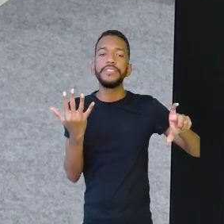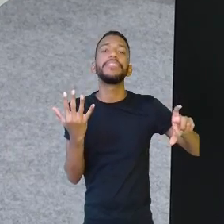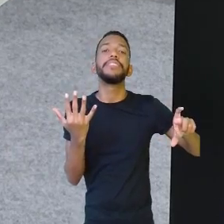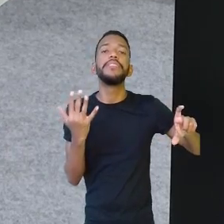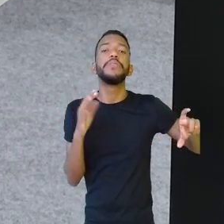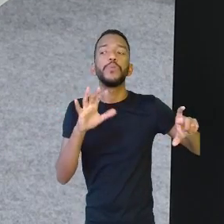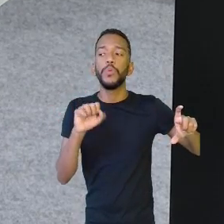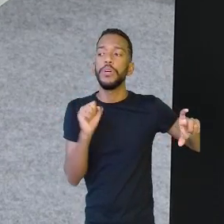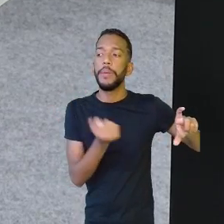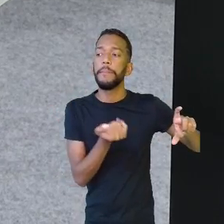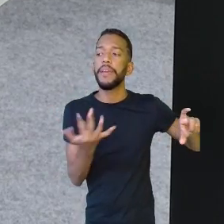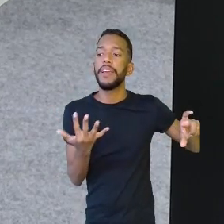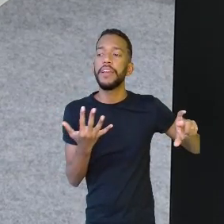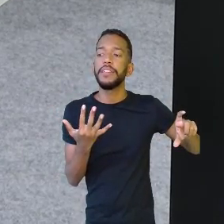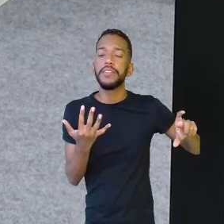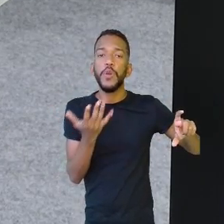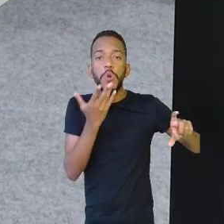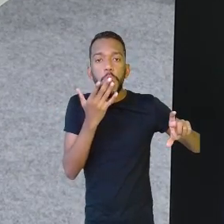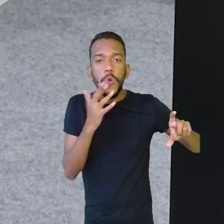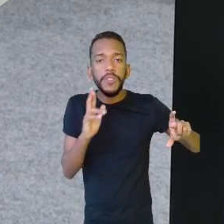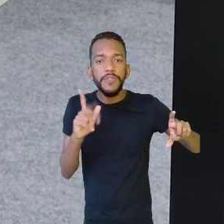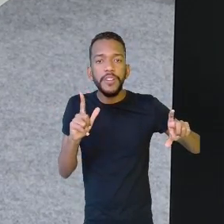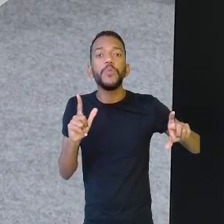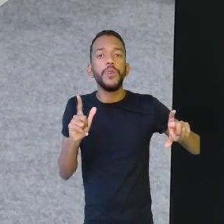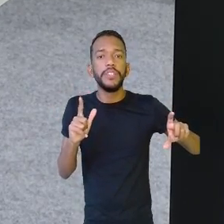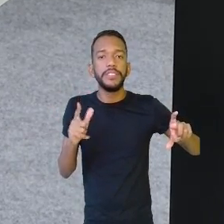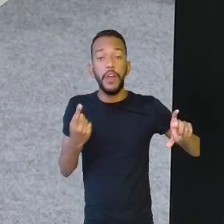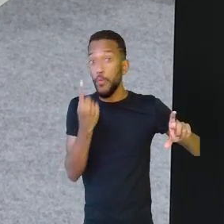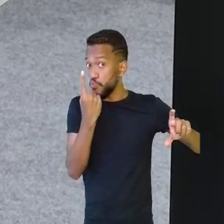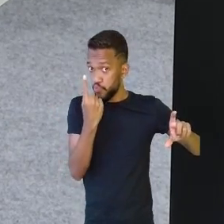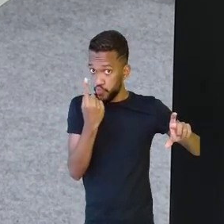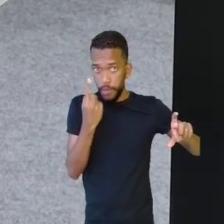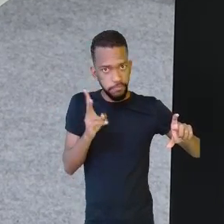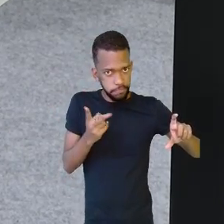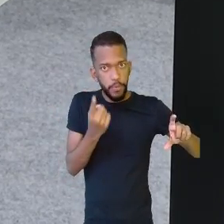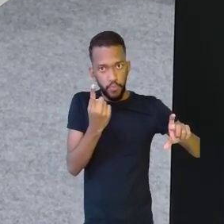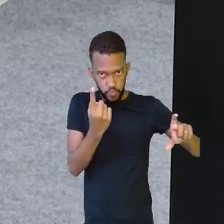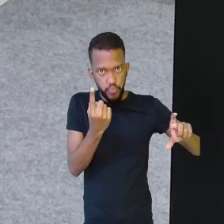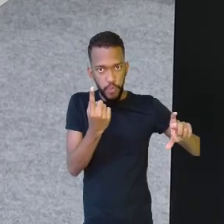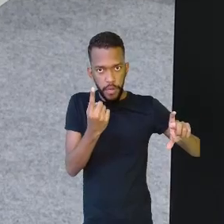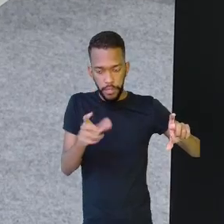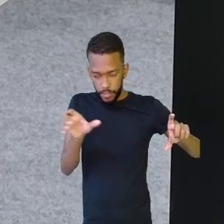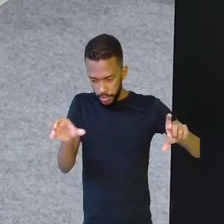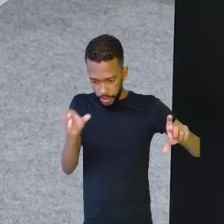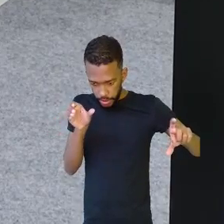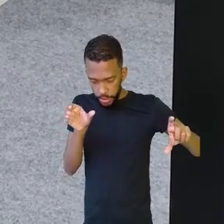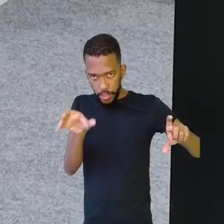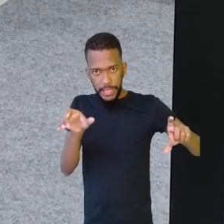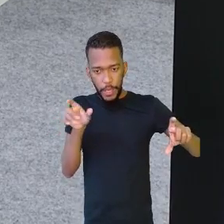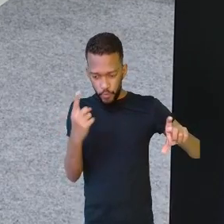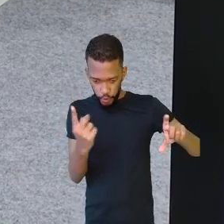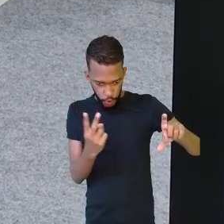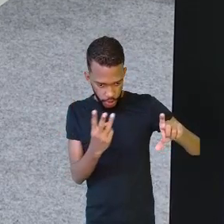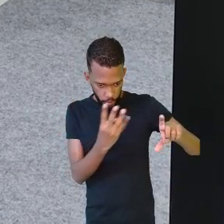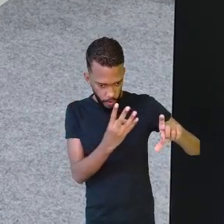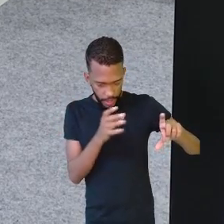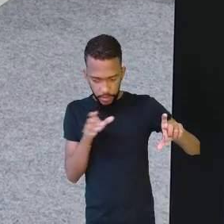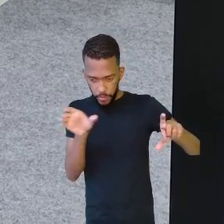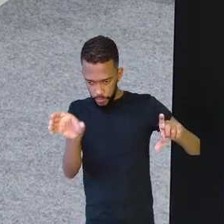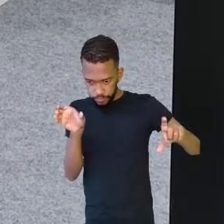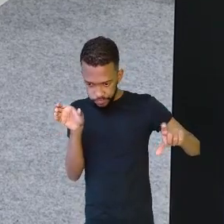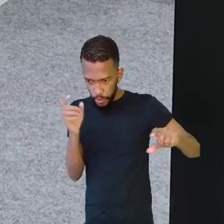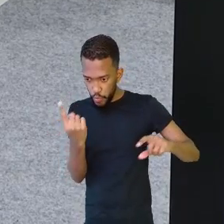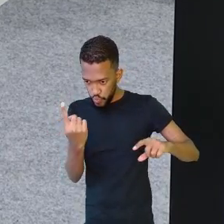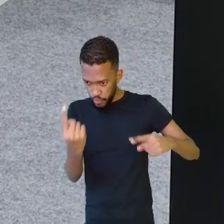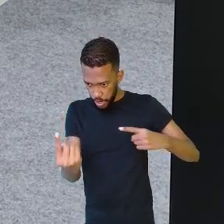representada com a cor diferente? Isso, uma parte de 4. Então, olha como eu leio a fração.